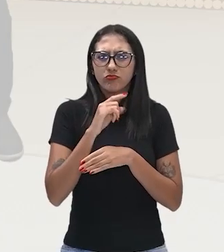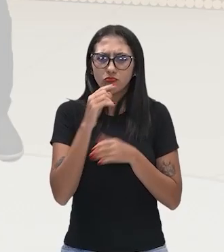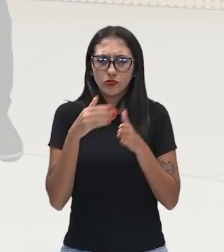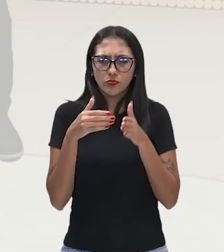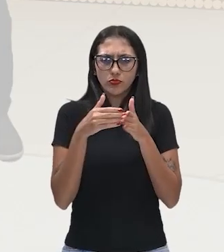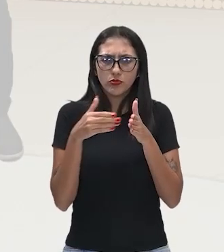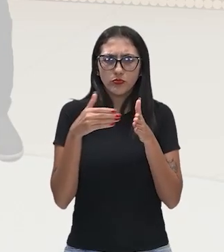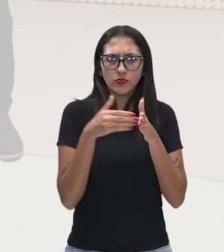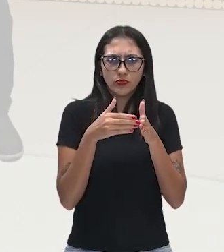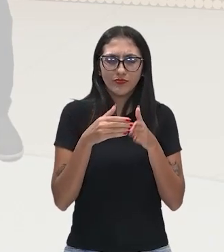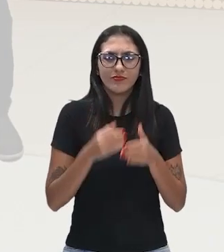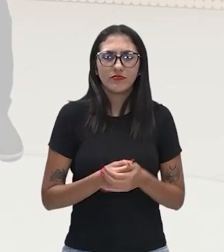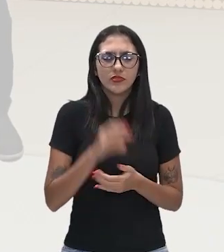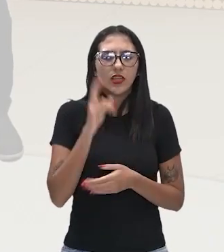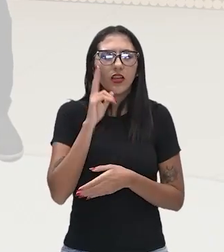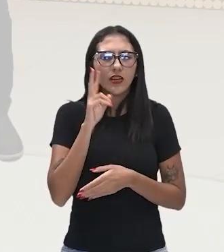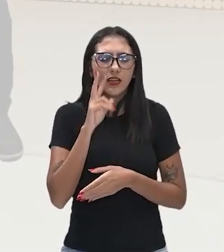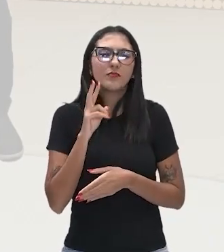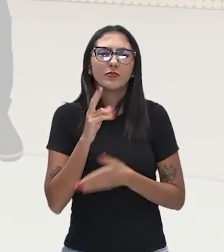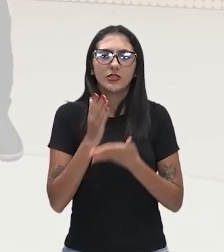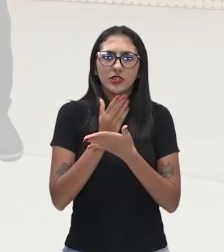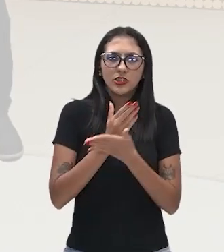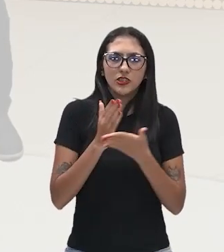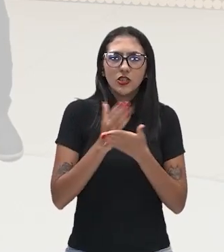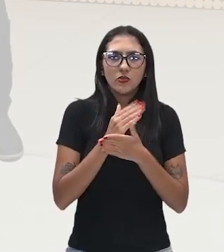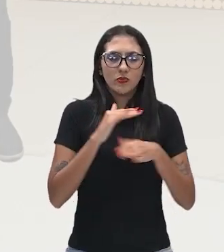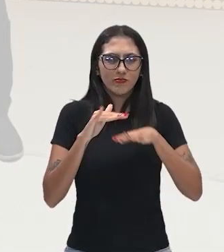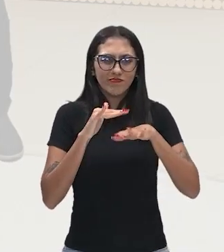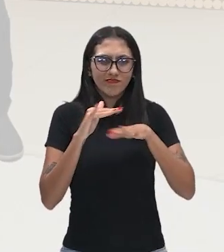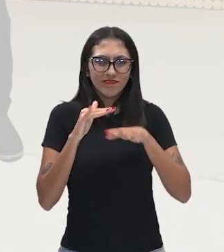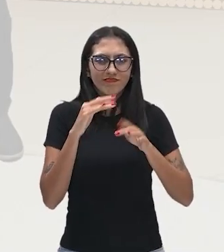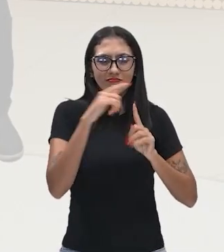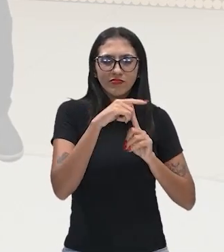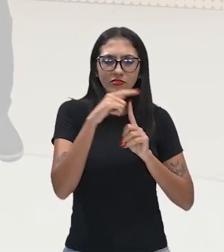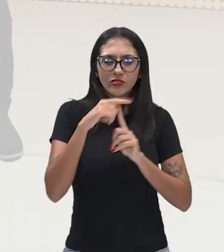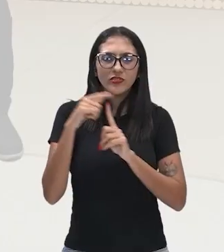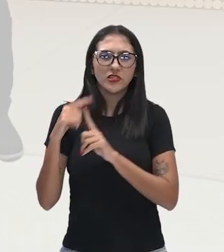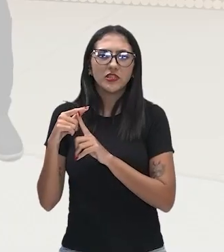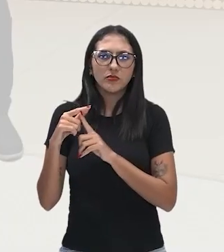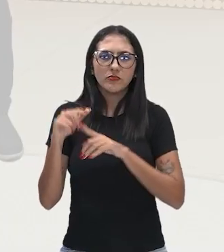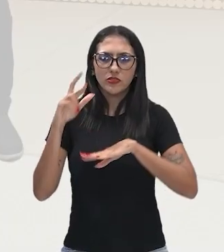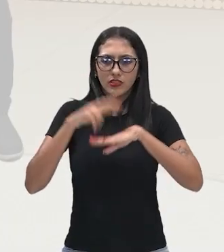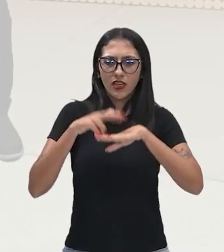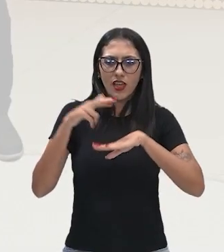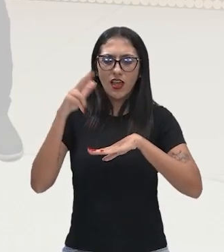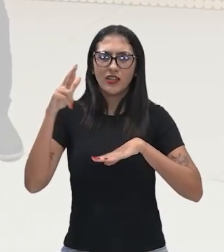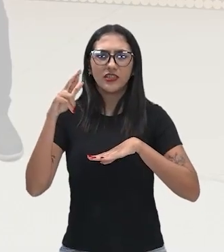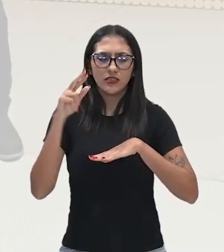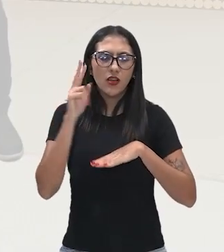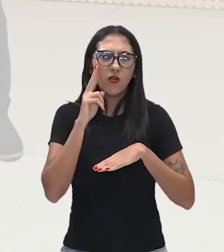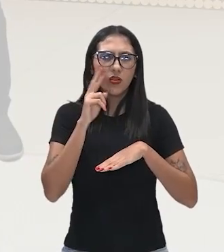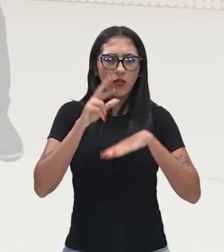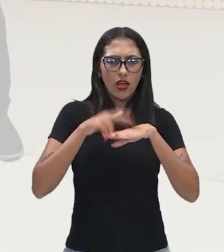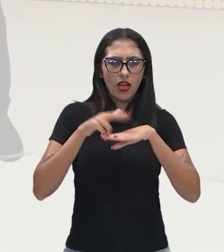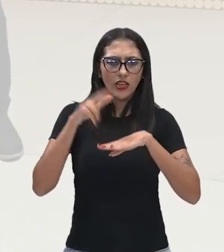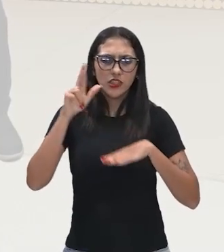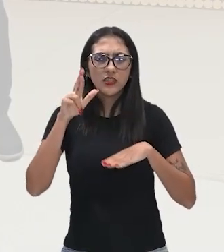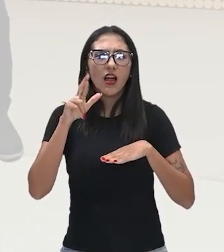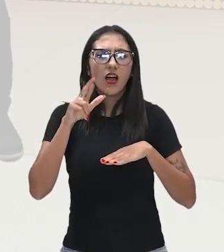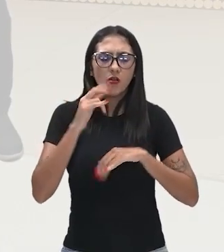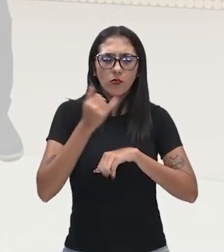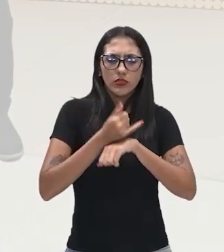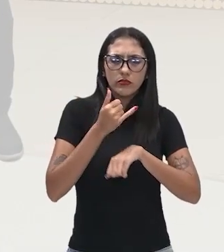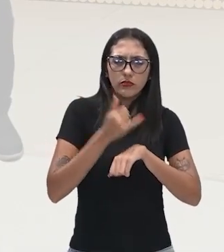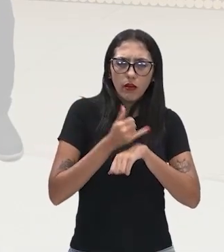nós falamos de algumas partículas ou de algumas radiações que não conseguiu passar por determinados materiais, como aço,